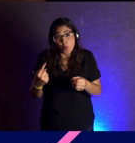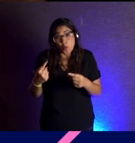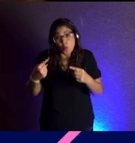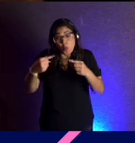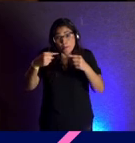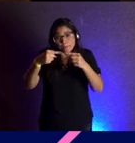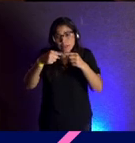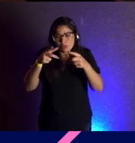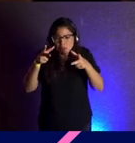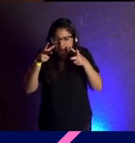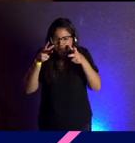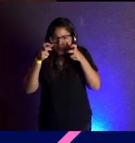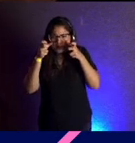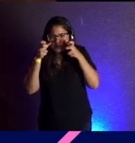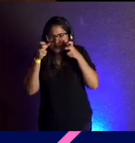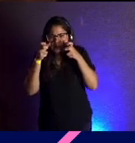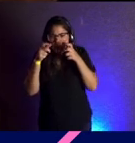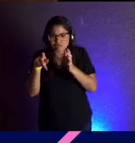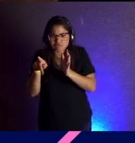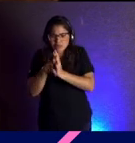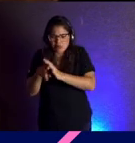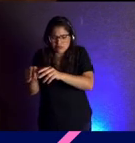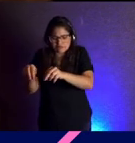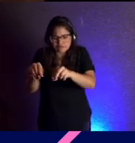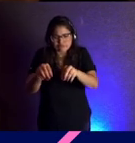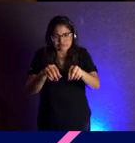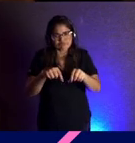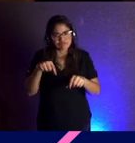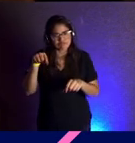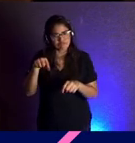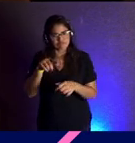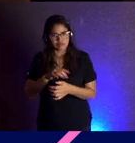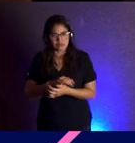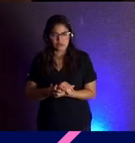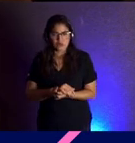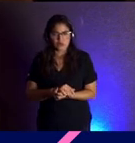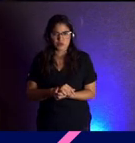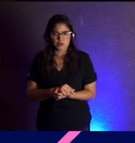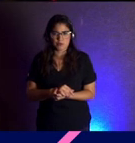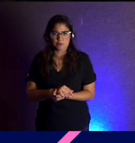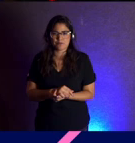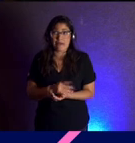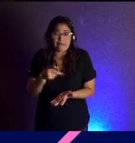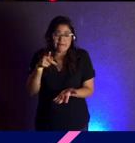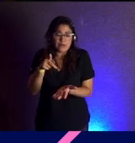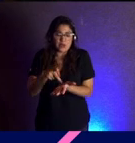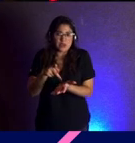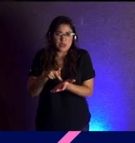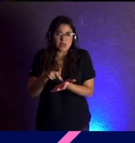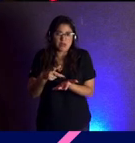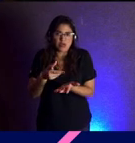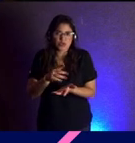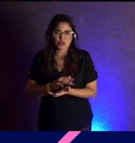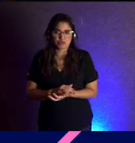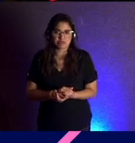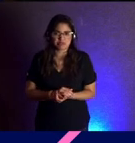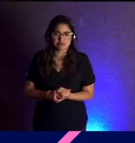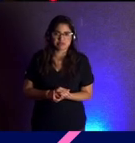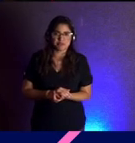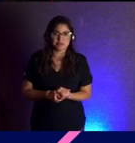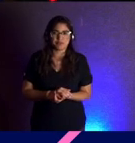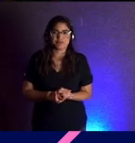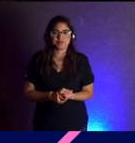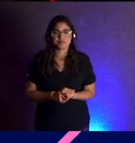da percepção do território mesmo, né? A gente, a realidade da